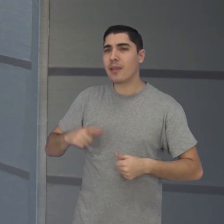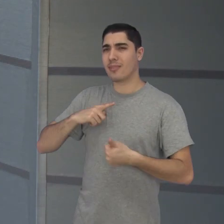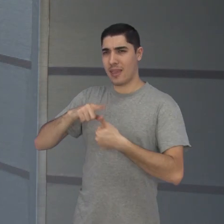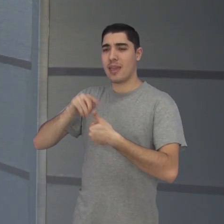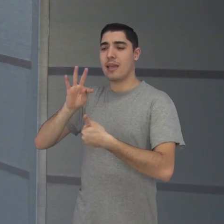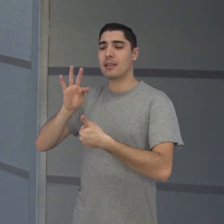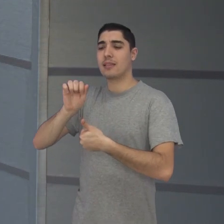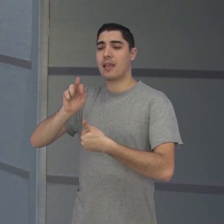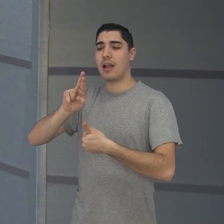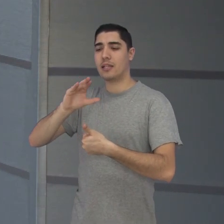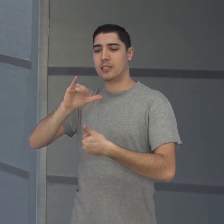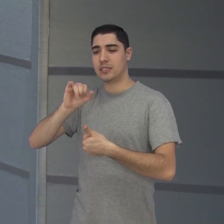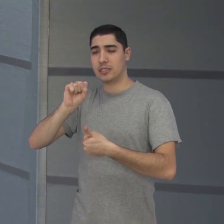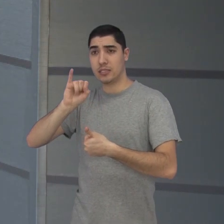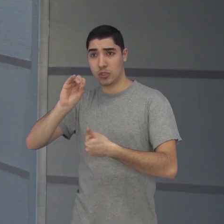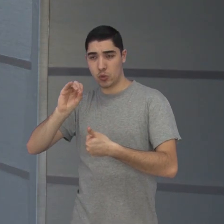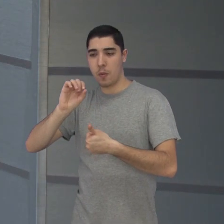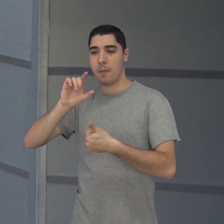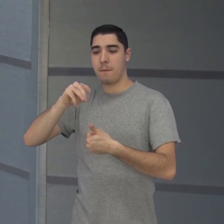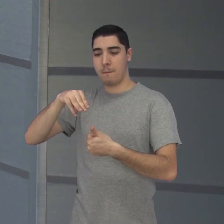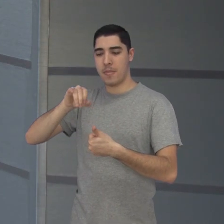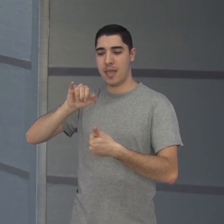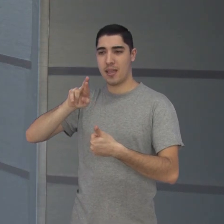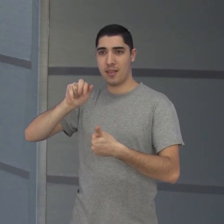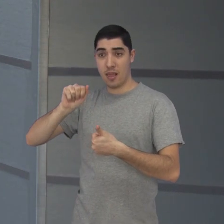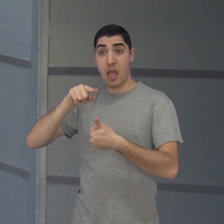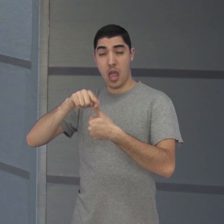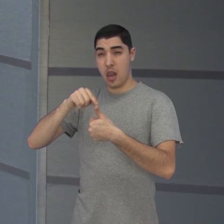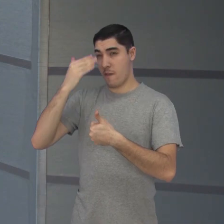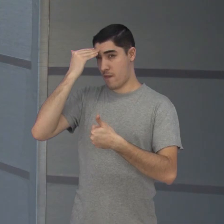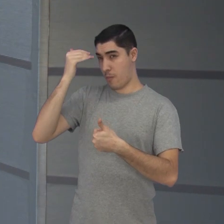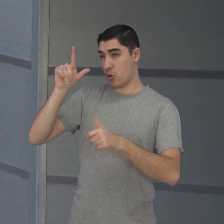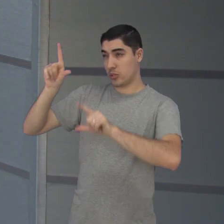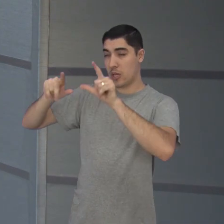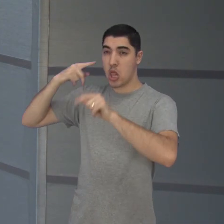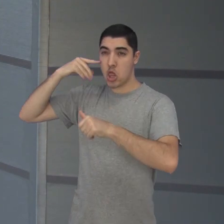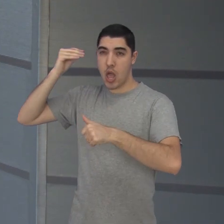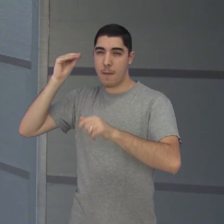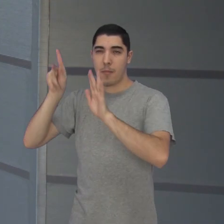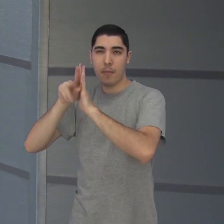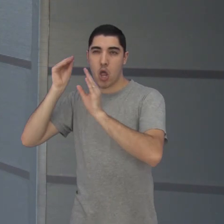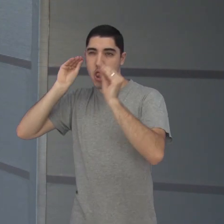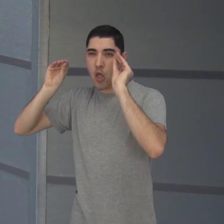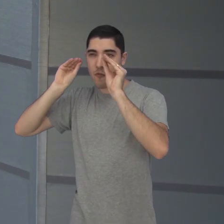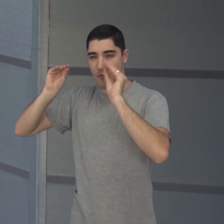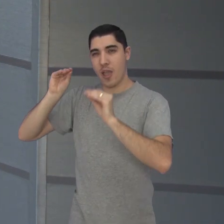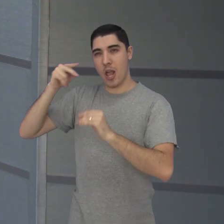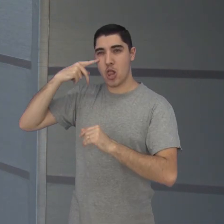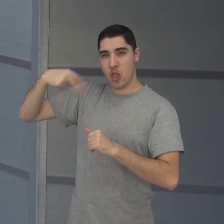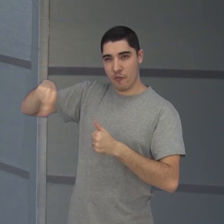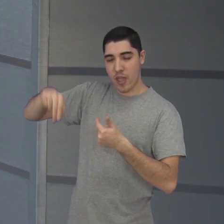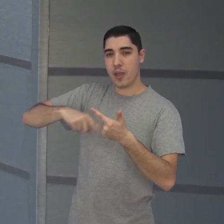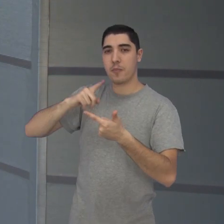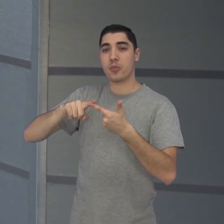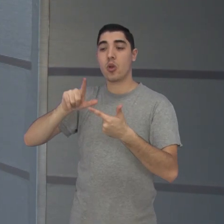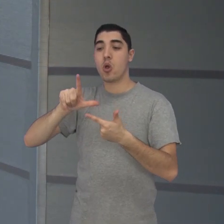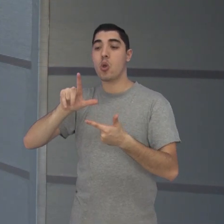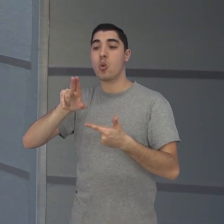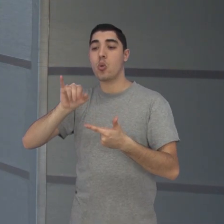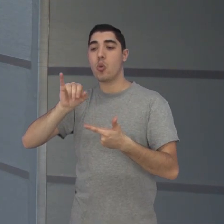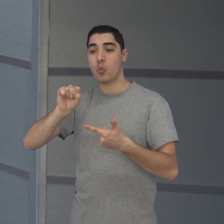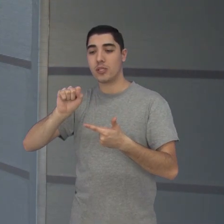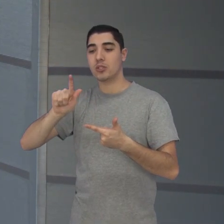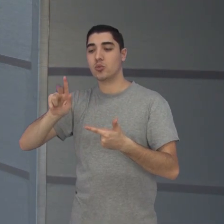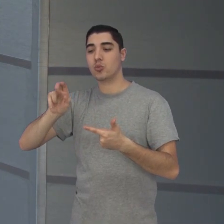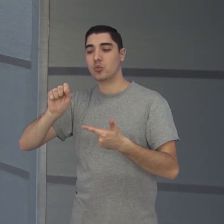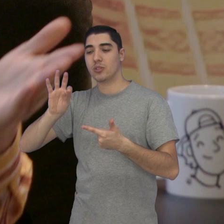o Tarcísio Meira, né? Foi o galã das telenovelas, foi lançado por Mazzaropi no Casinha Pequenina. Luiz Gustavo,